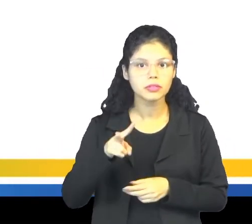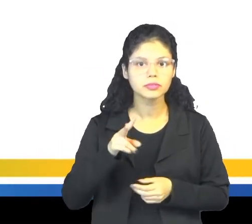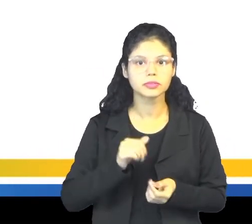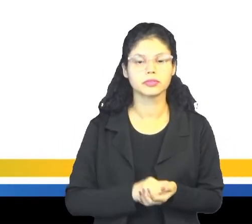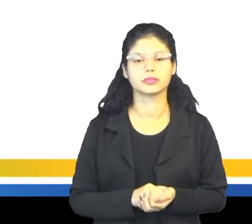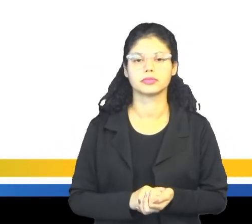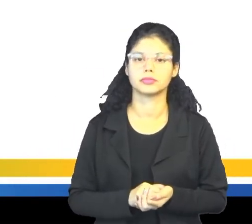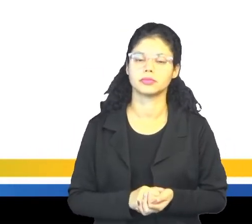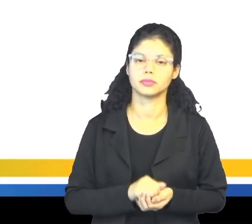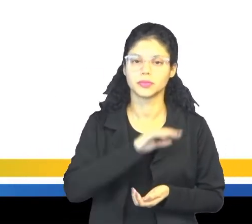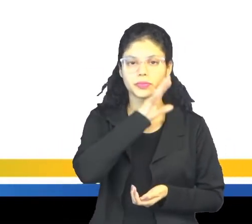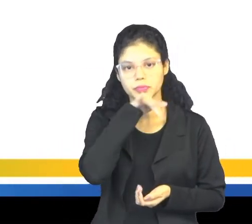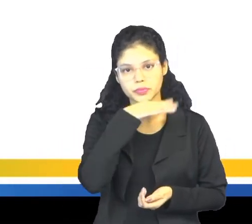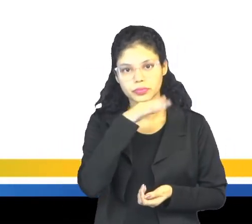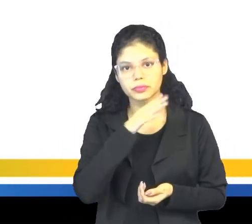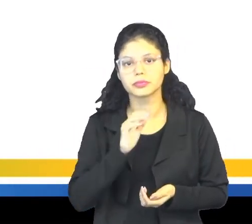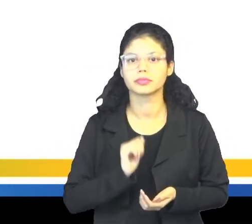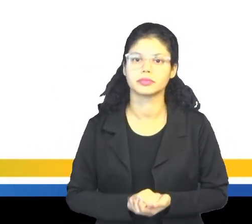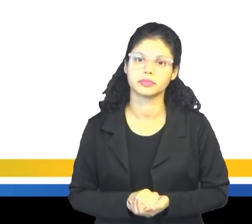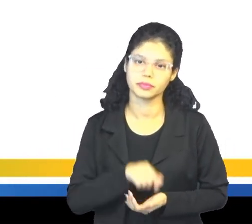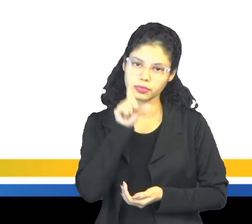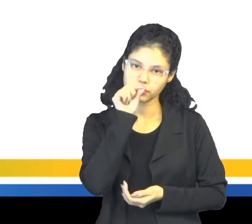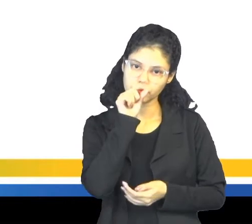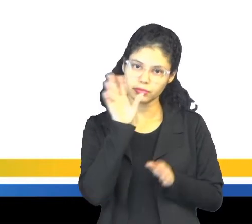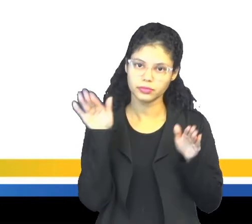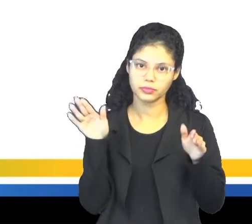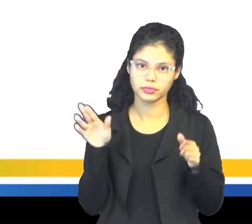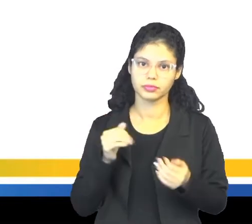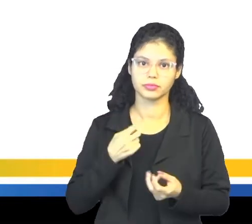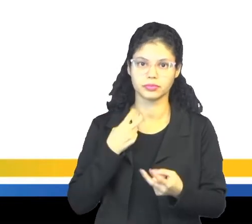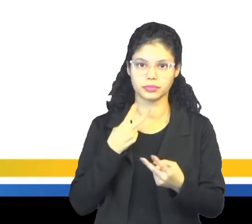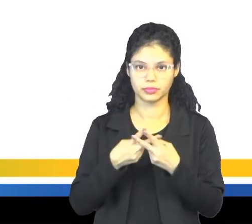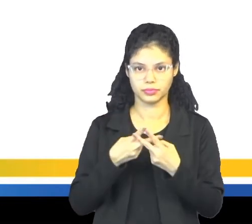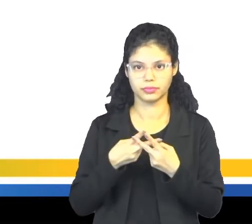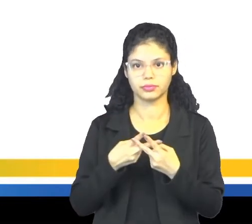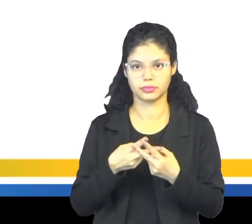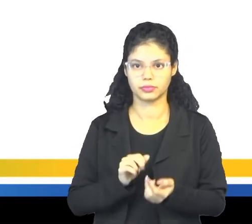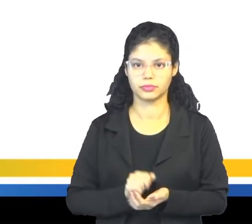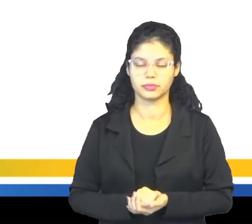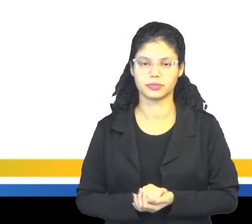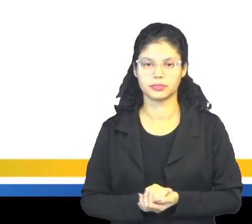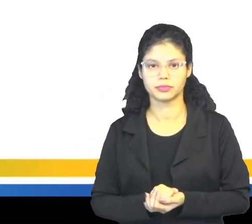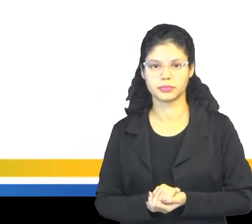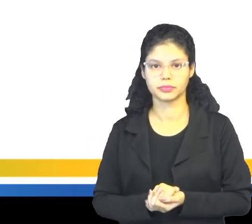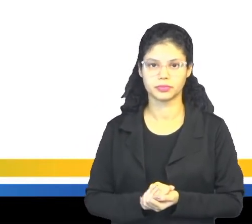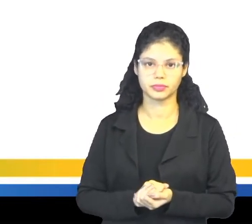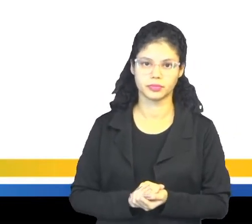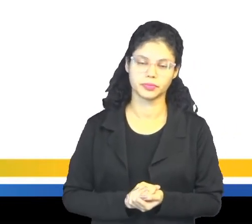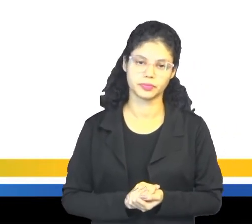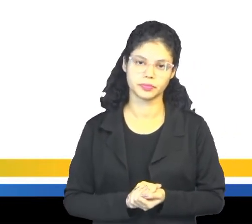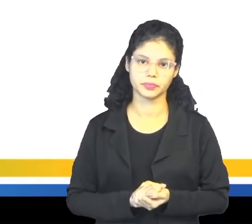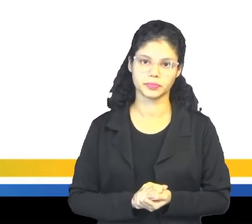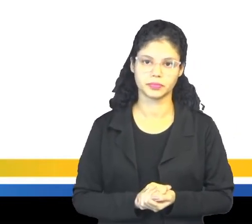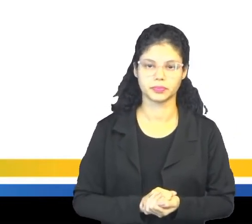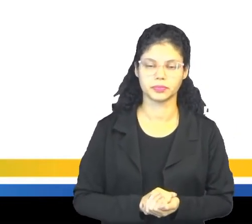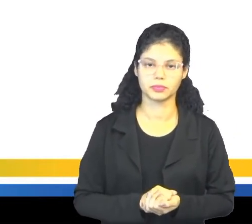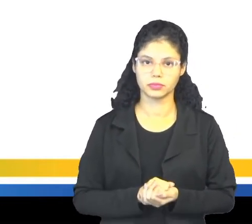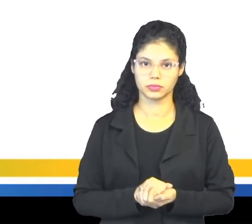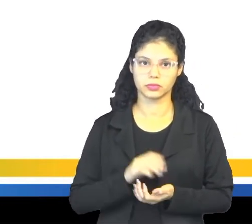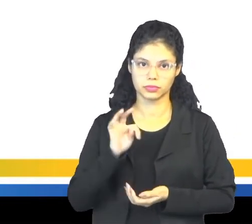de ver o nosso passarinho preso na gaiola, tá bom? Esse aí é